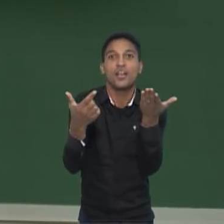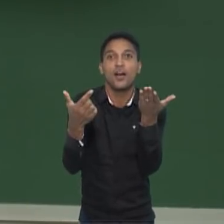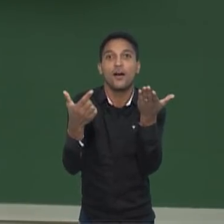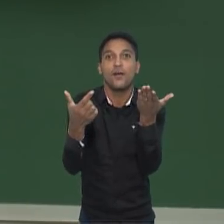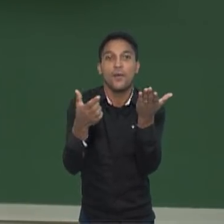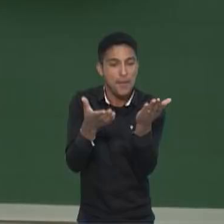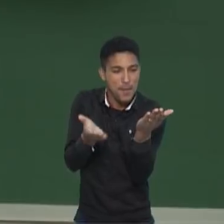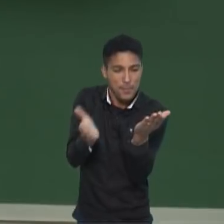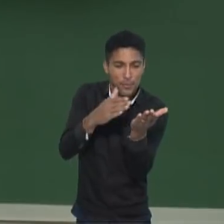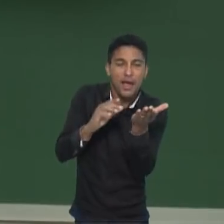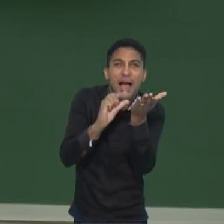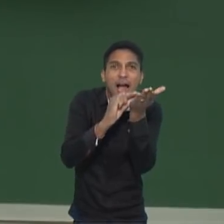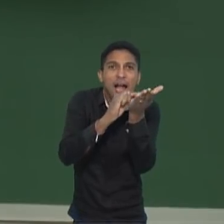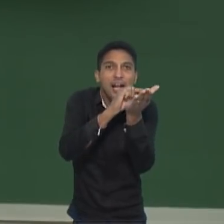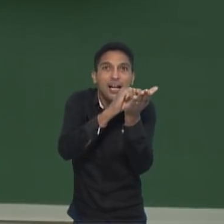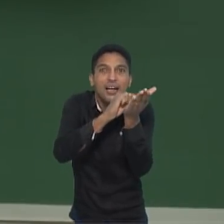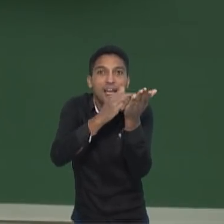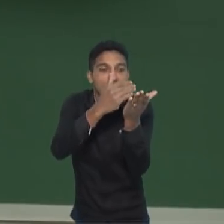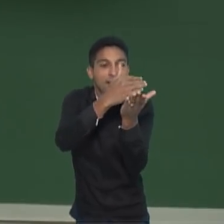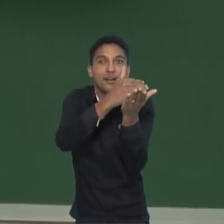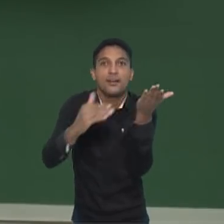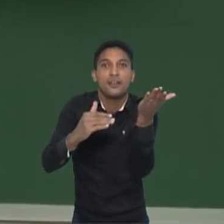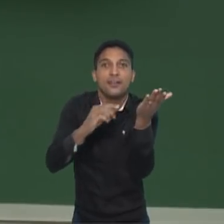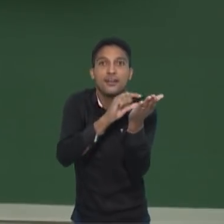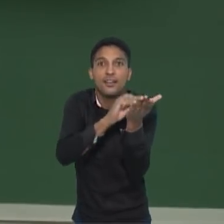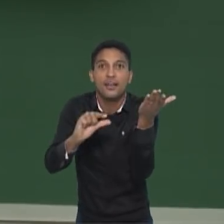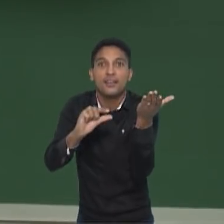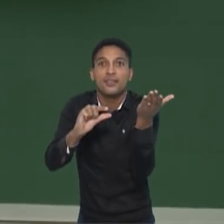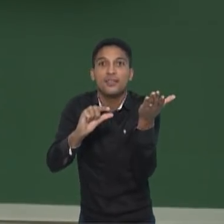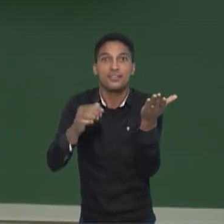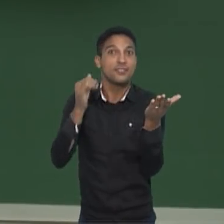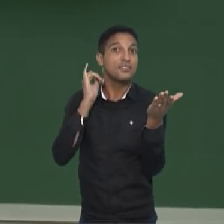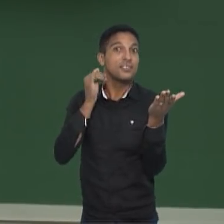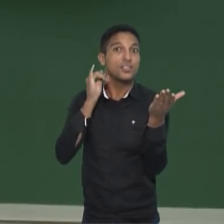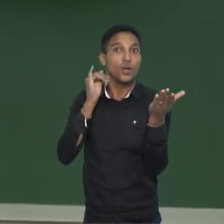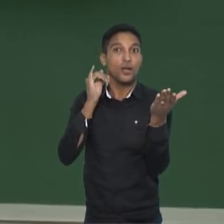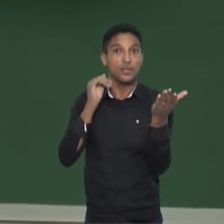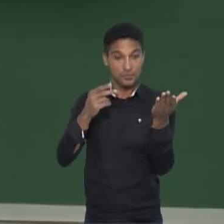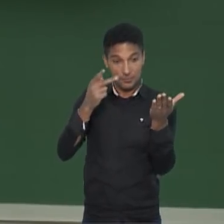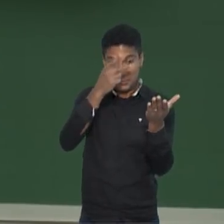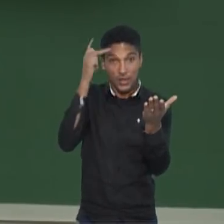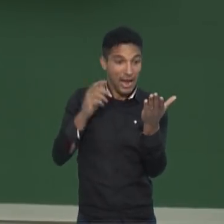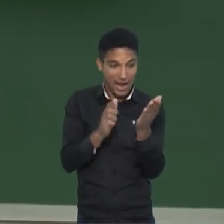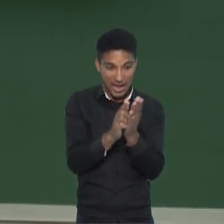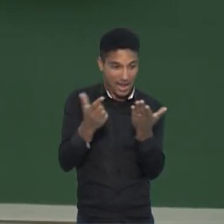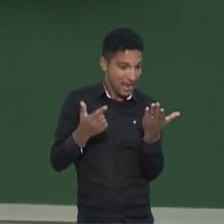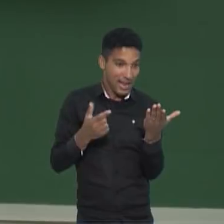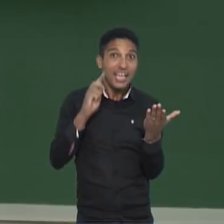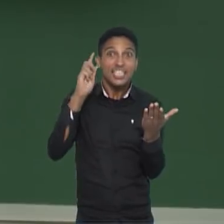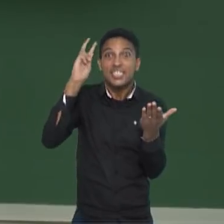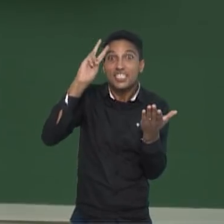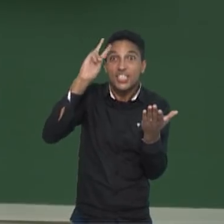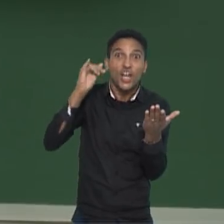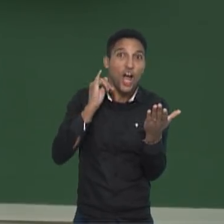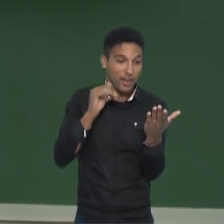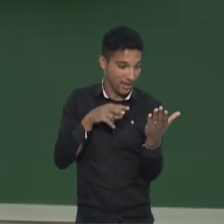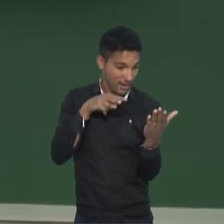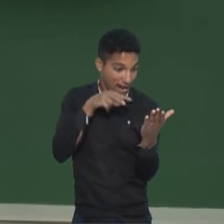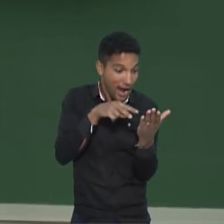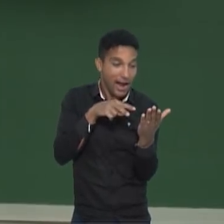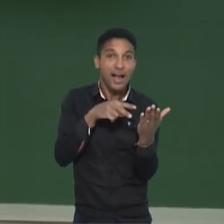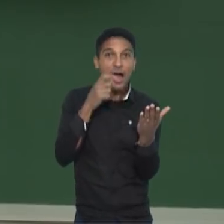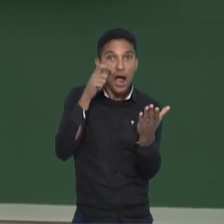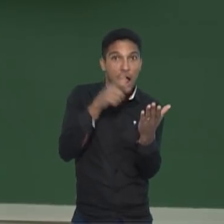da página, histórias ou receitas de bolo. Só que as pessoas ficavam tão interessadas por aquelas historinhas,